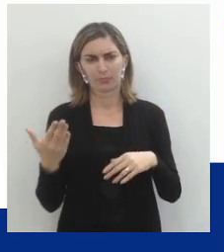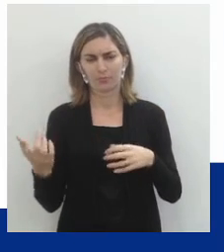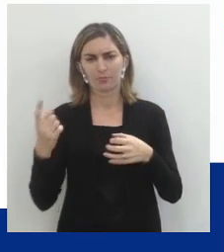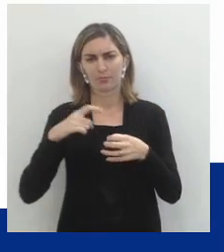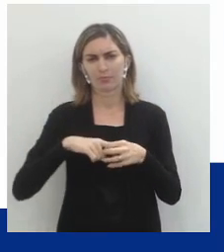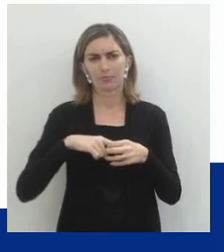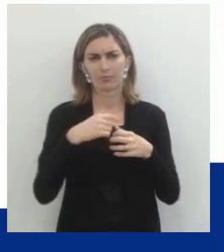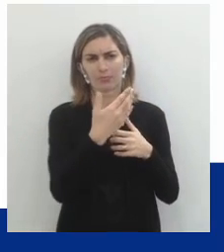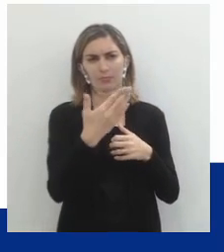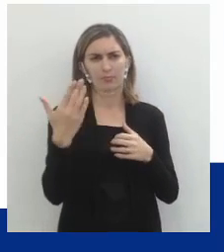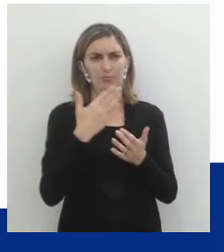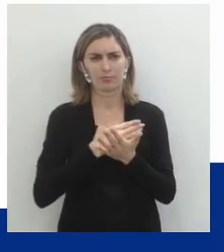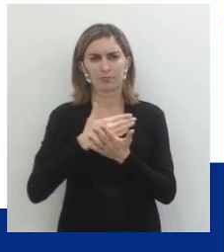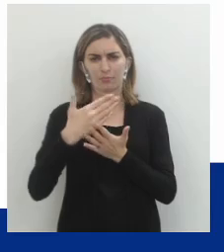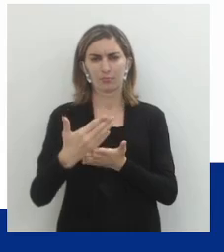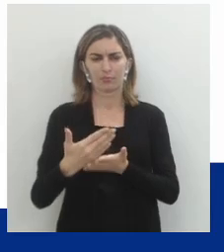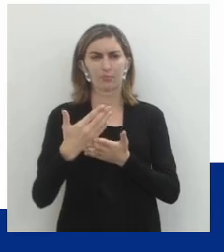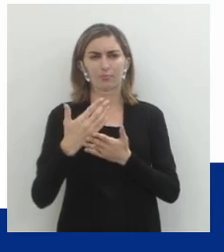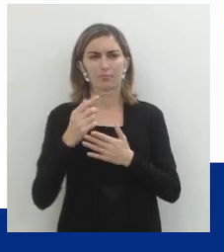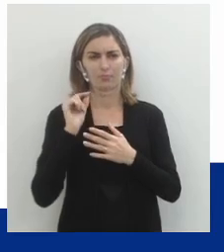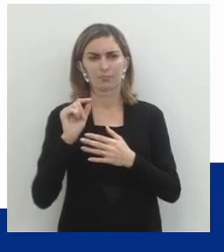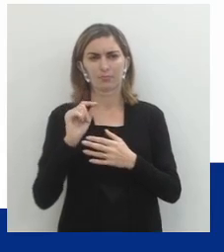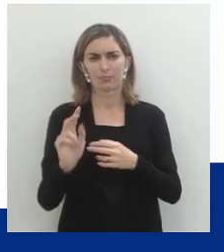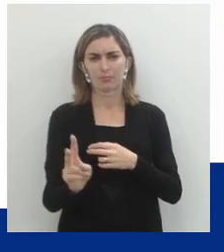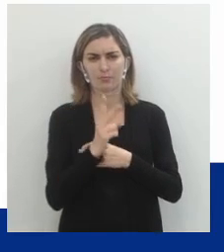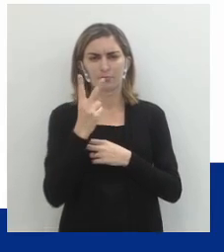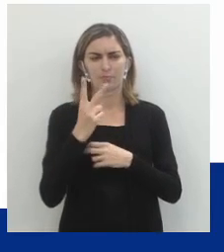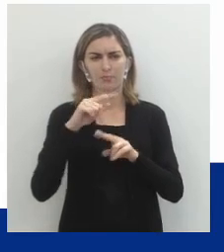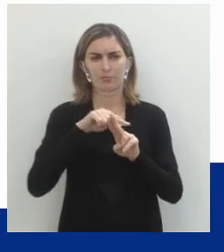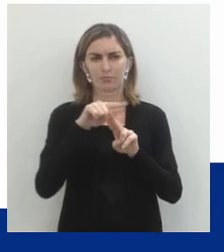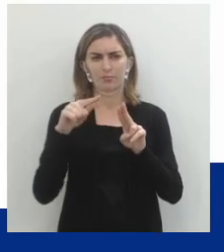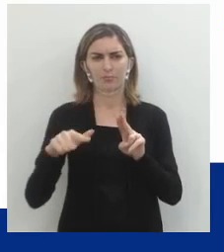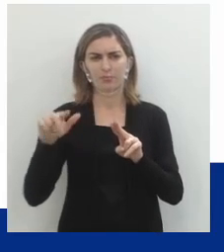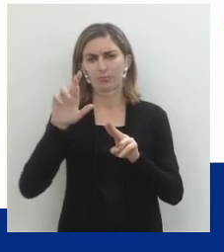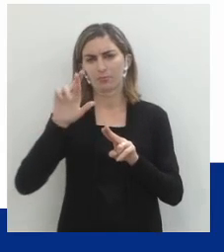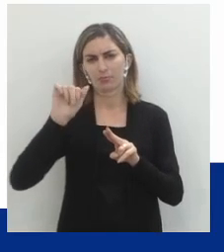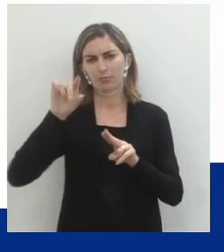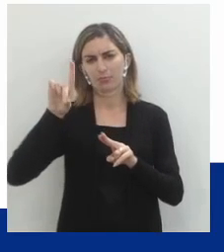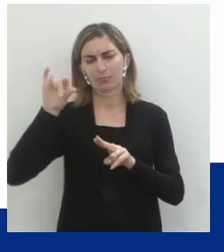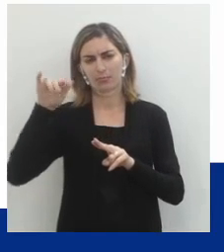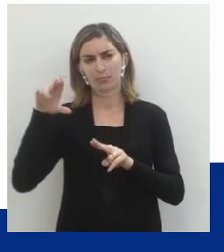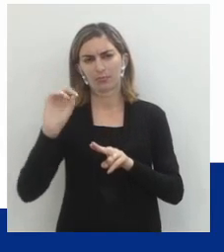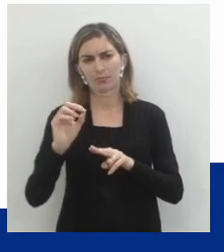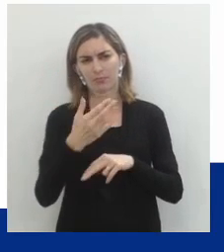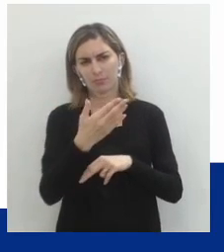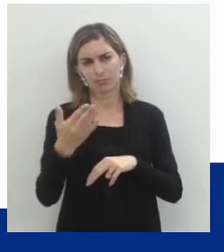volta ao ponto inicial em 2π